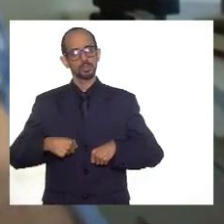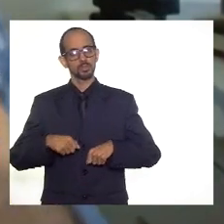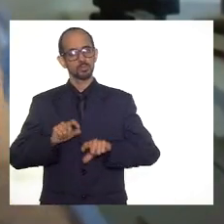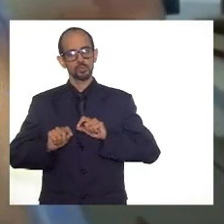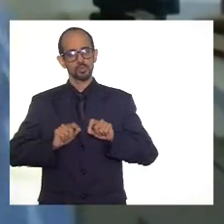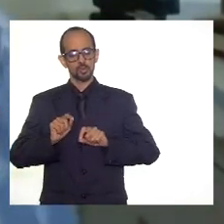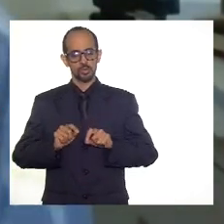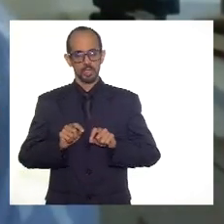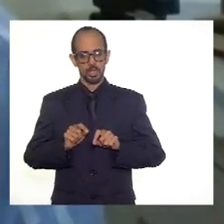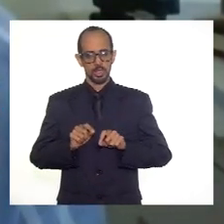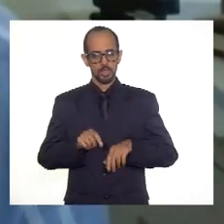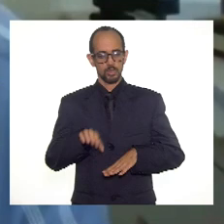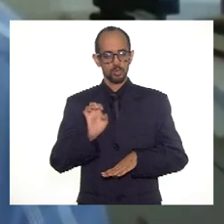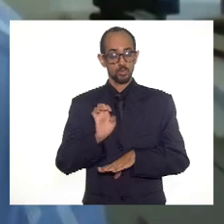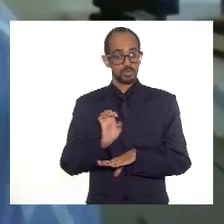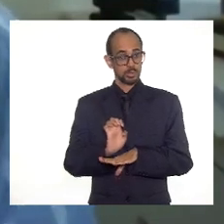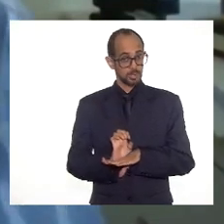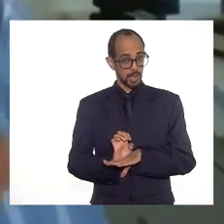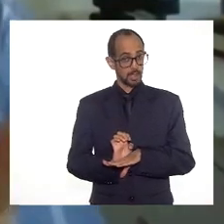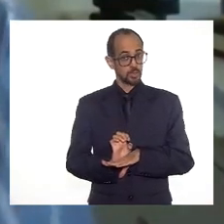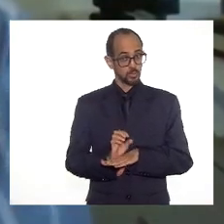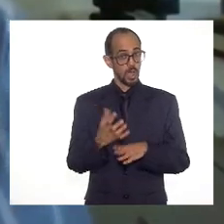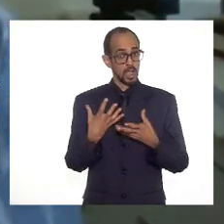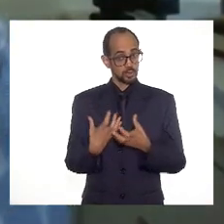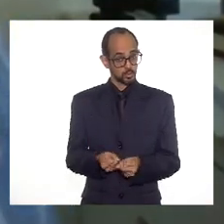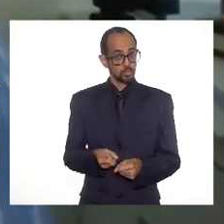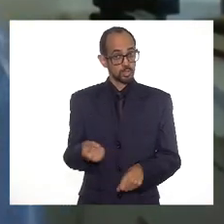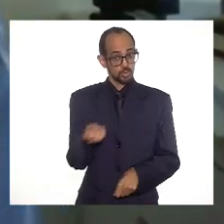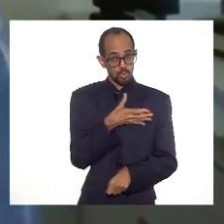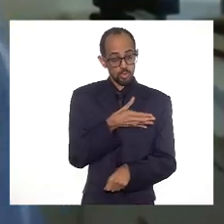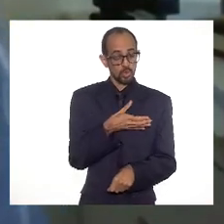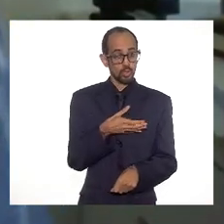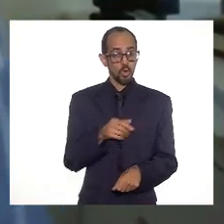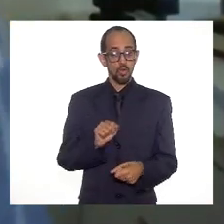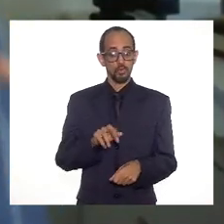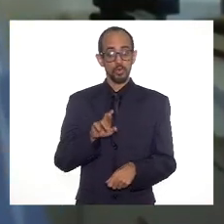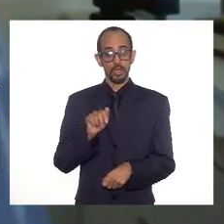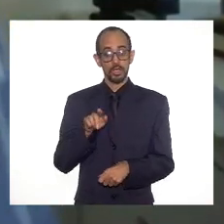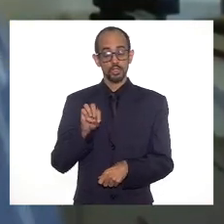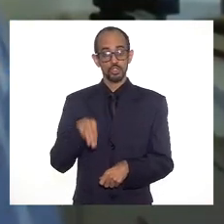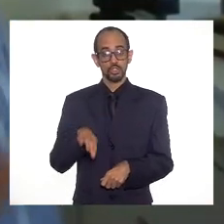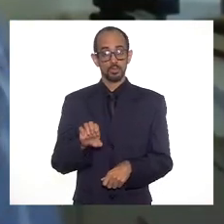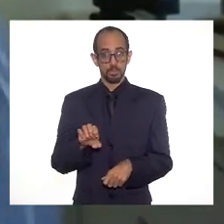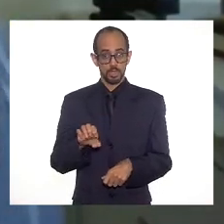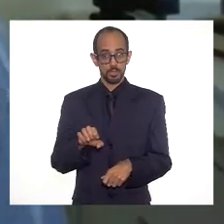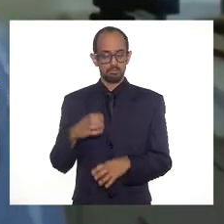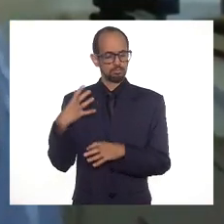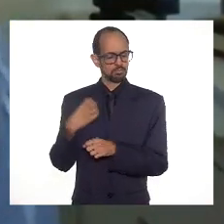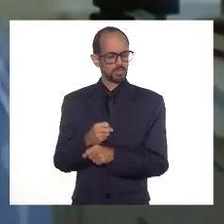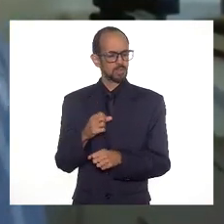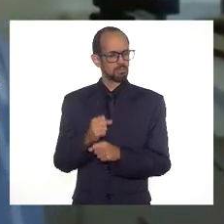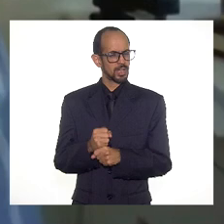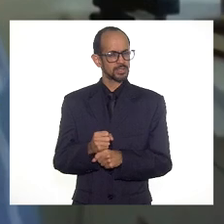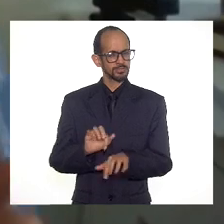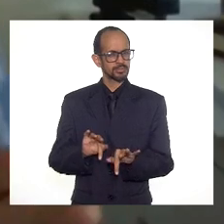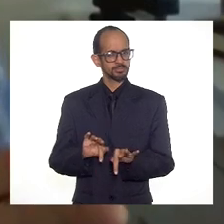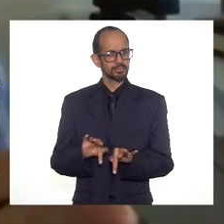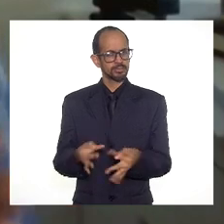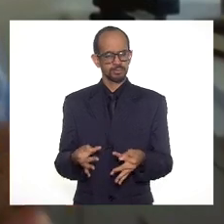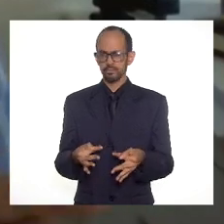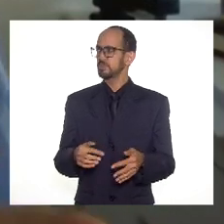Estado entre nesse novo regime. E por quê? Por uma matemática muito simples. Se